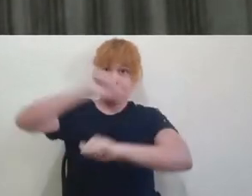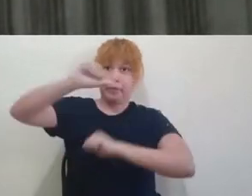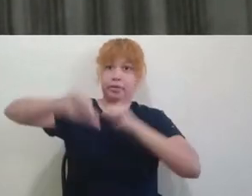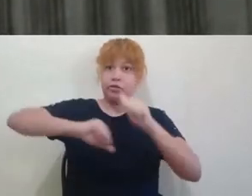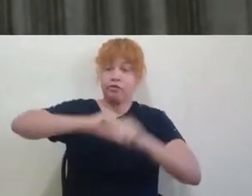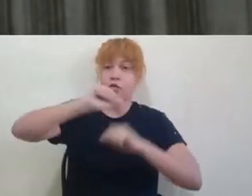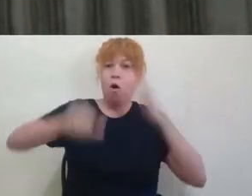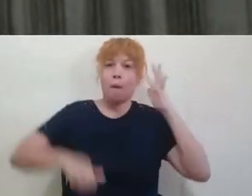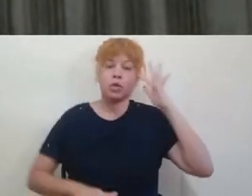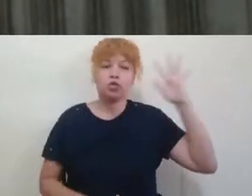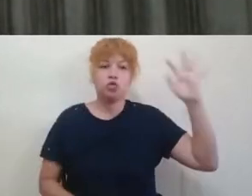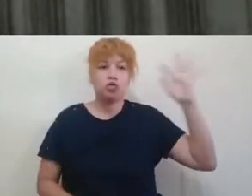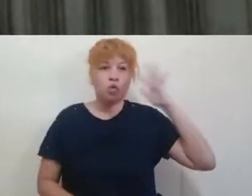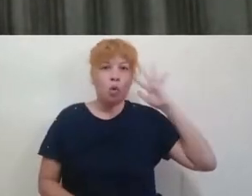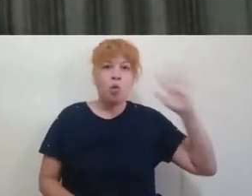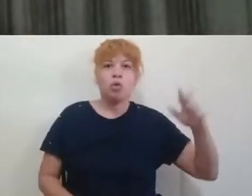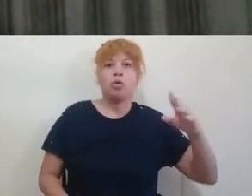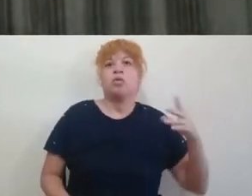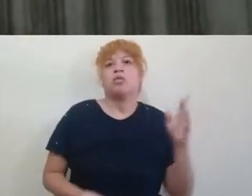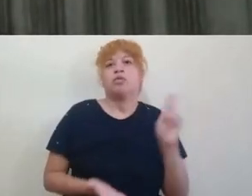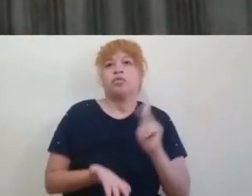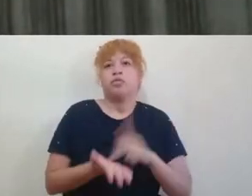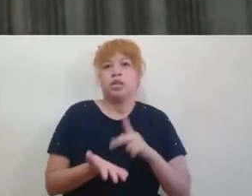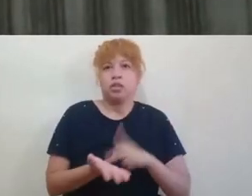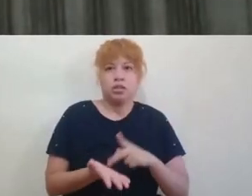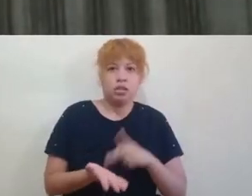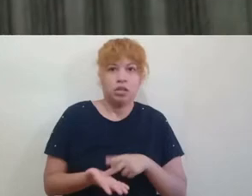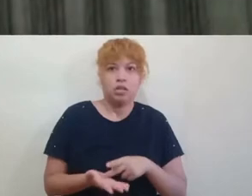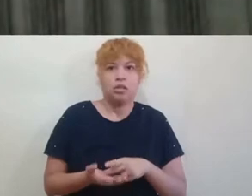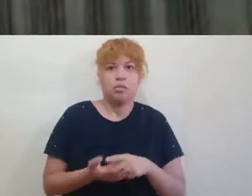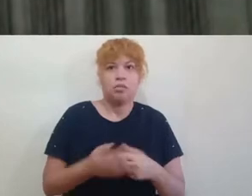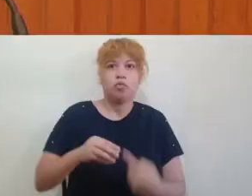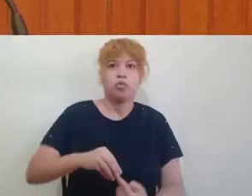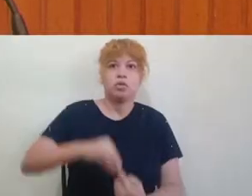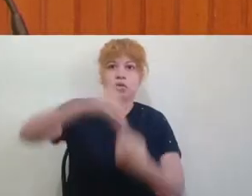felizes. Meu muito obrigado pela atenção. E uma boa tarde.